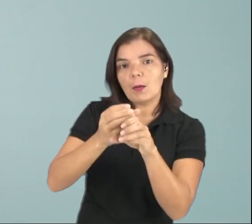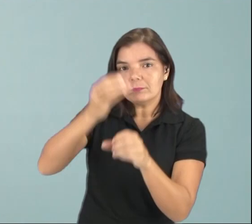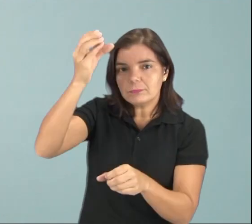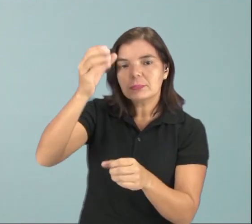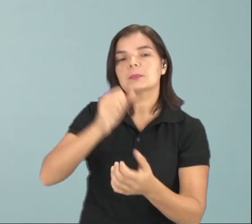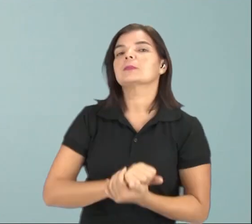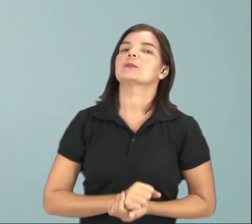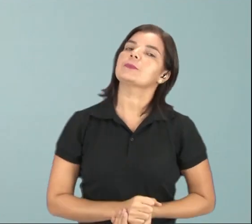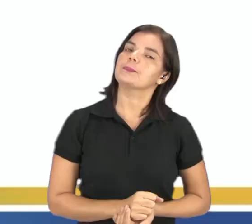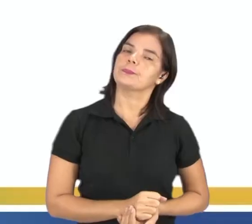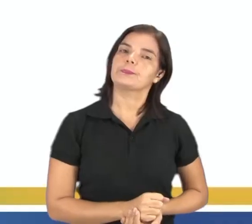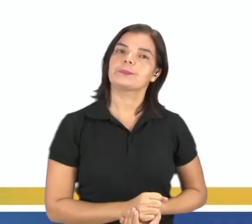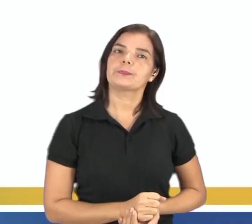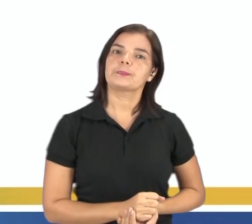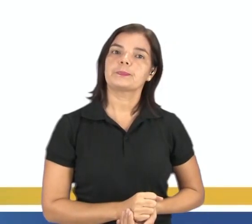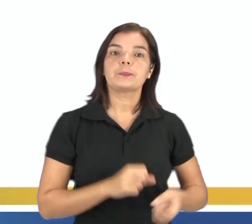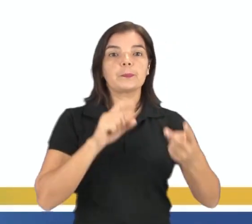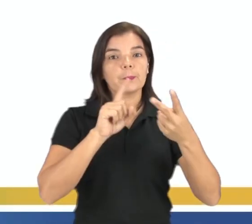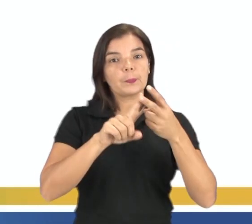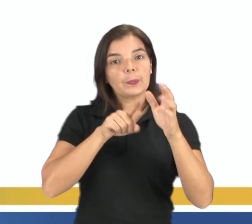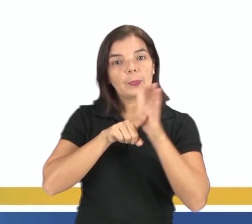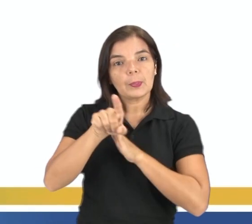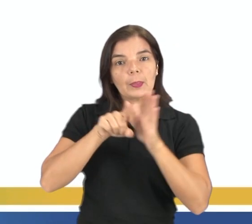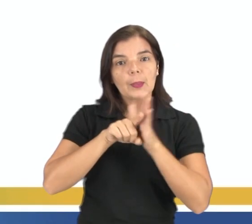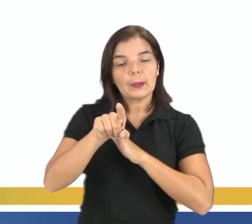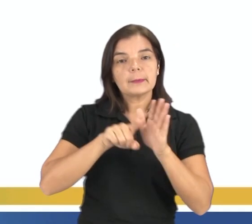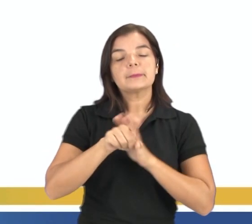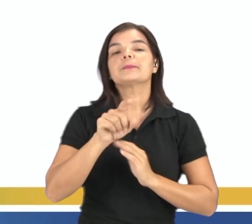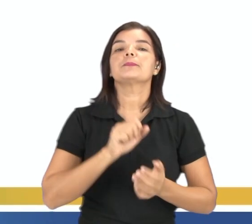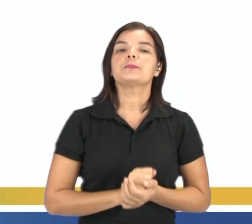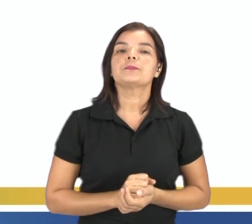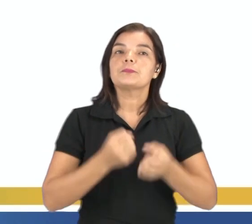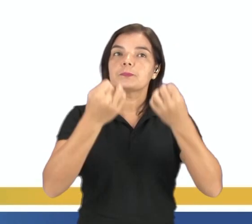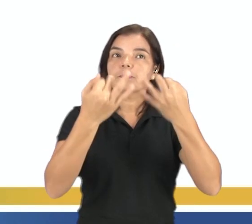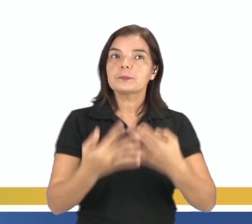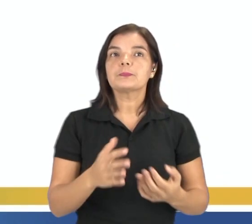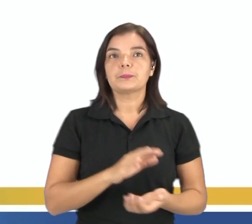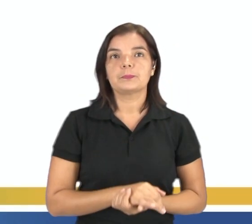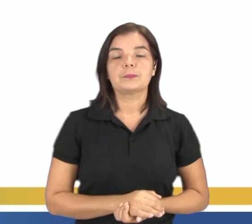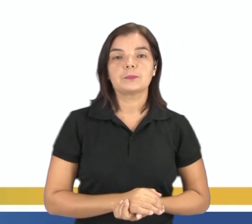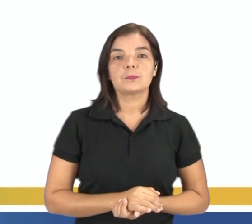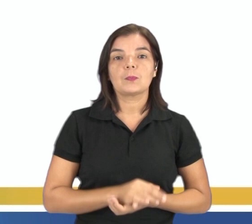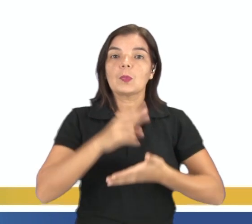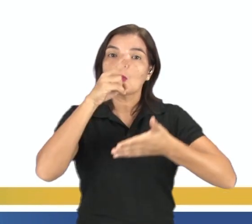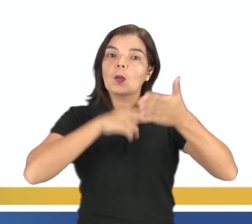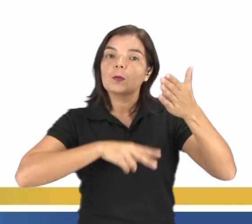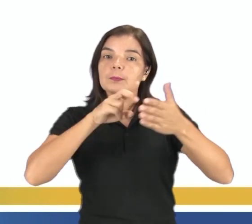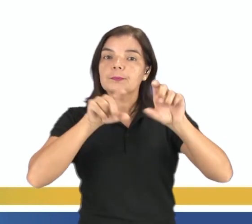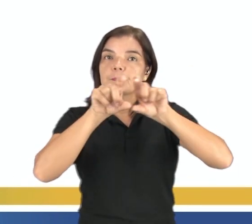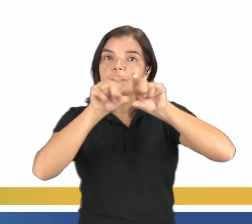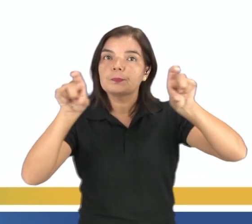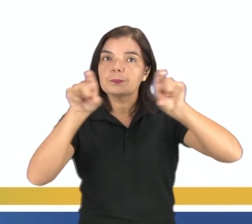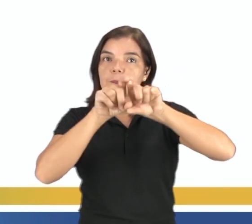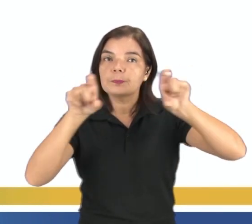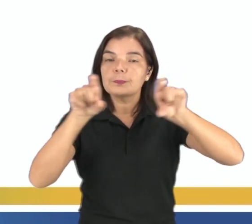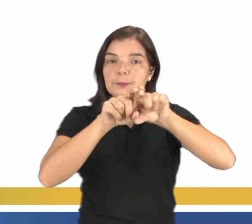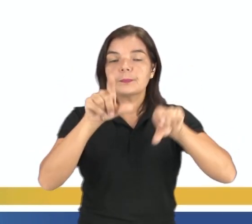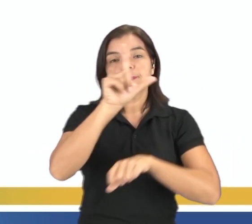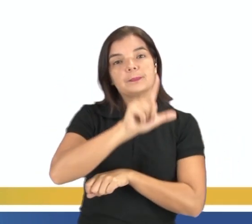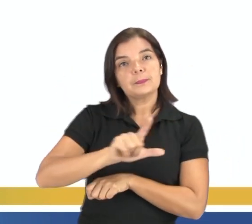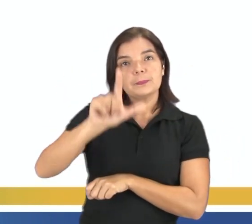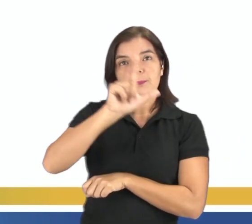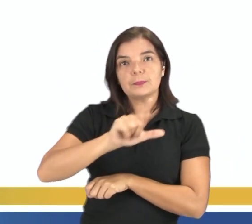galho. Na segunda questão, diz assim, leia o trecho da memória